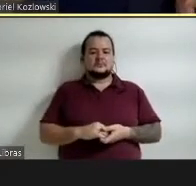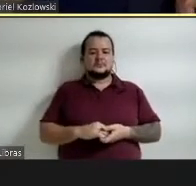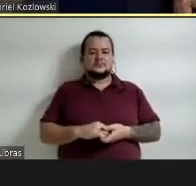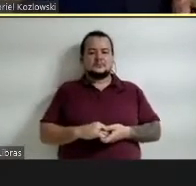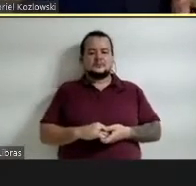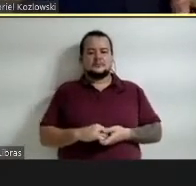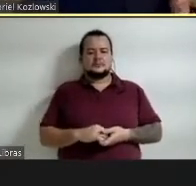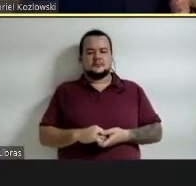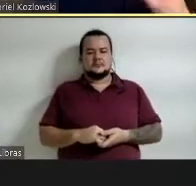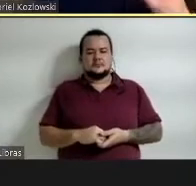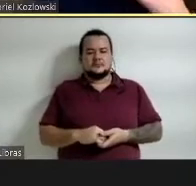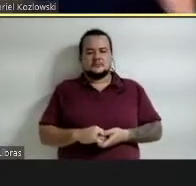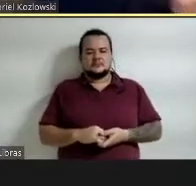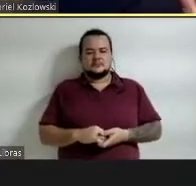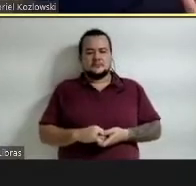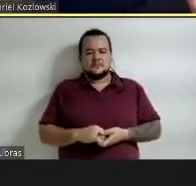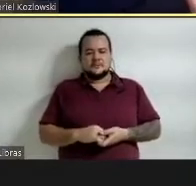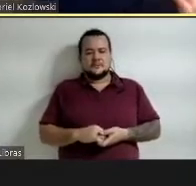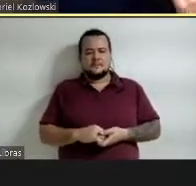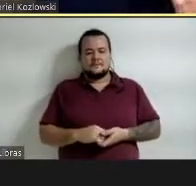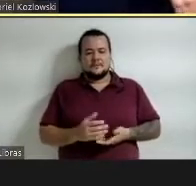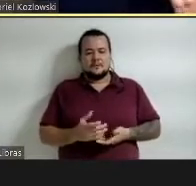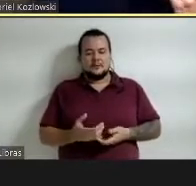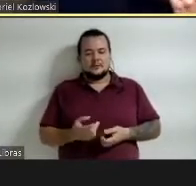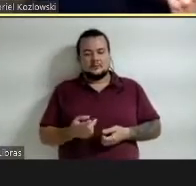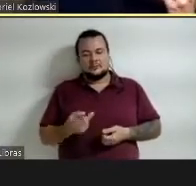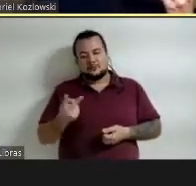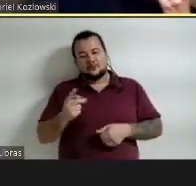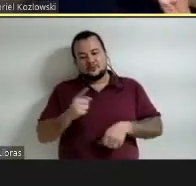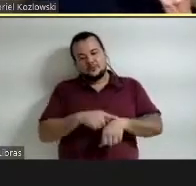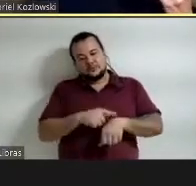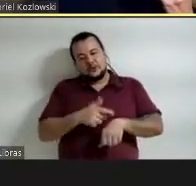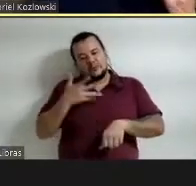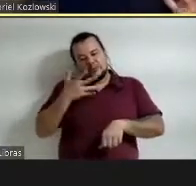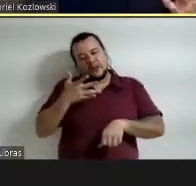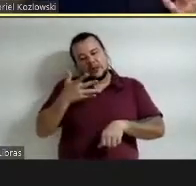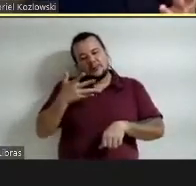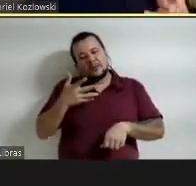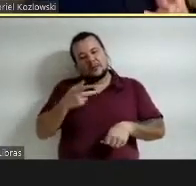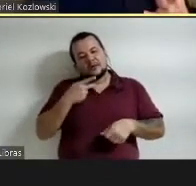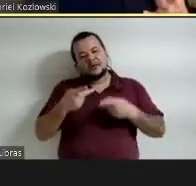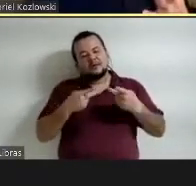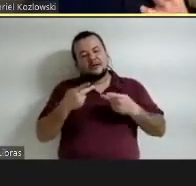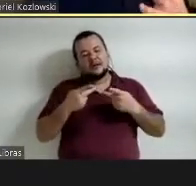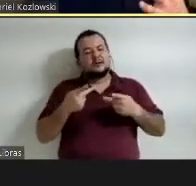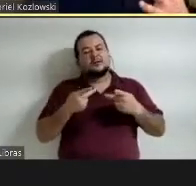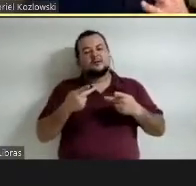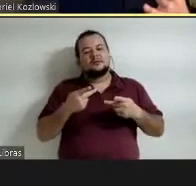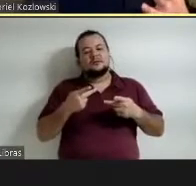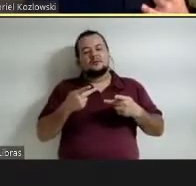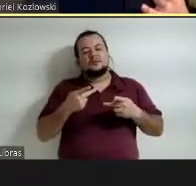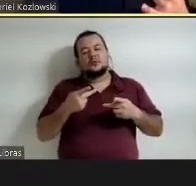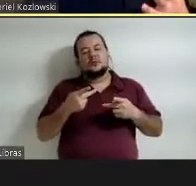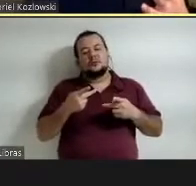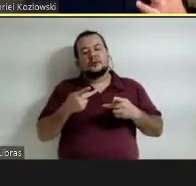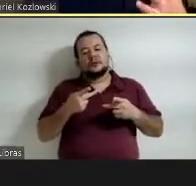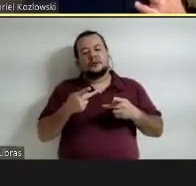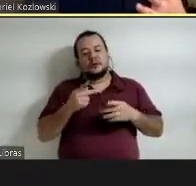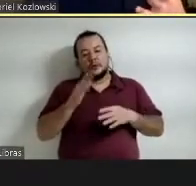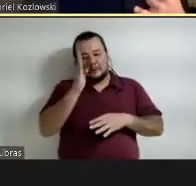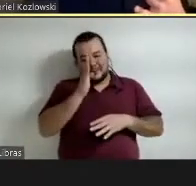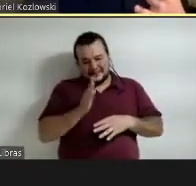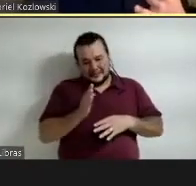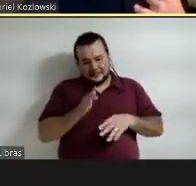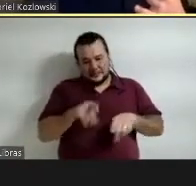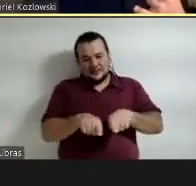A segunda parte da palestra, ou da conversa, é sobre o território brasileiro e a Amazônia. Esse é um dos mapas